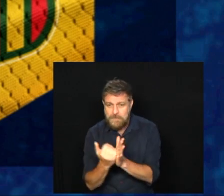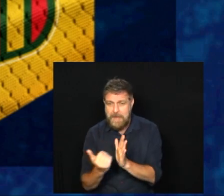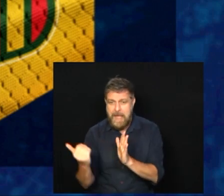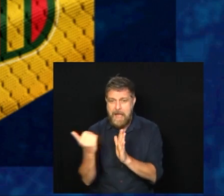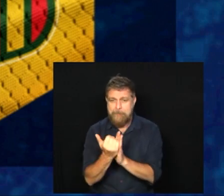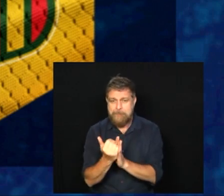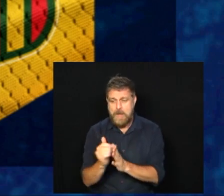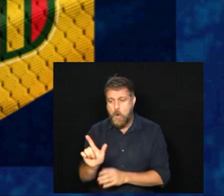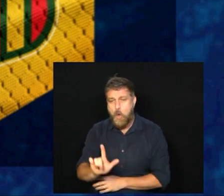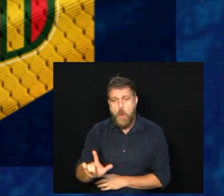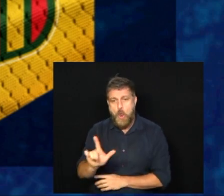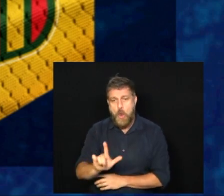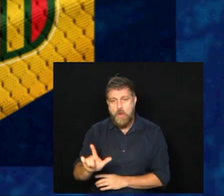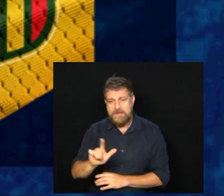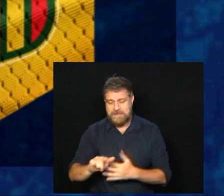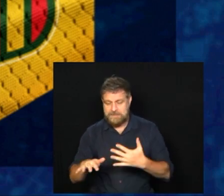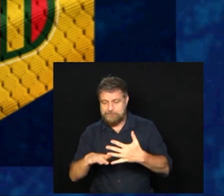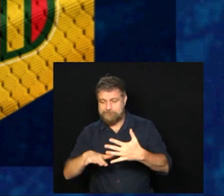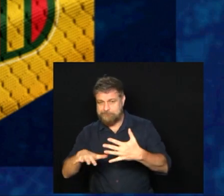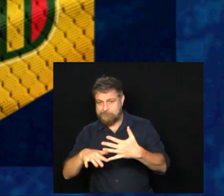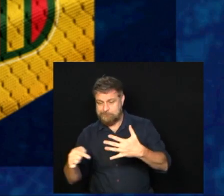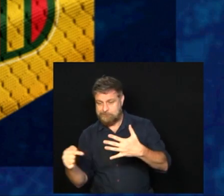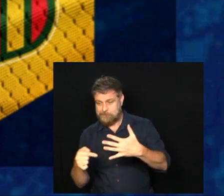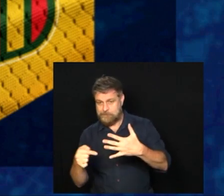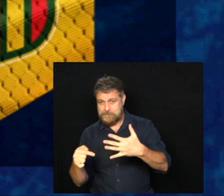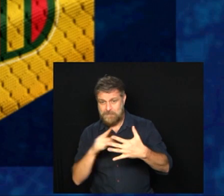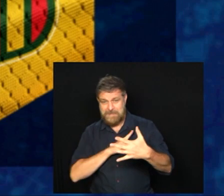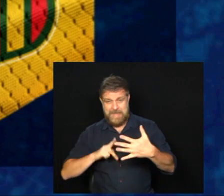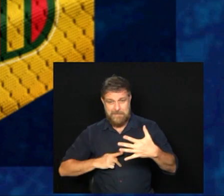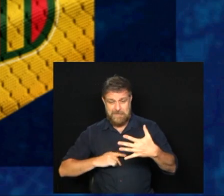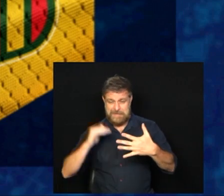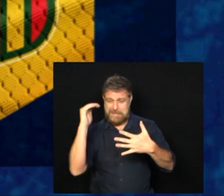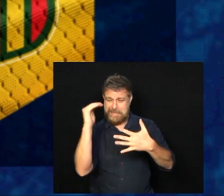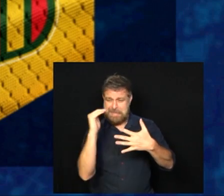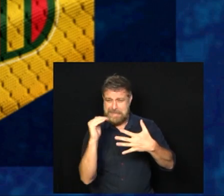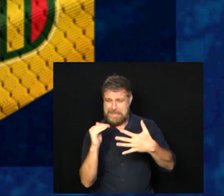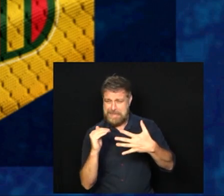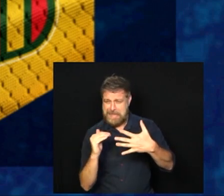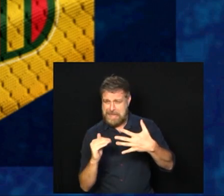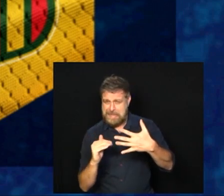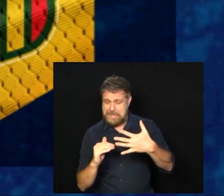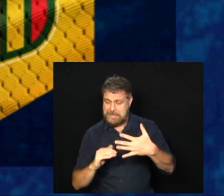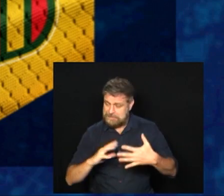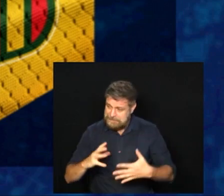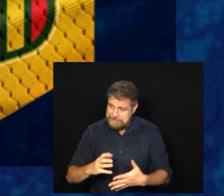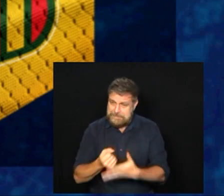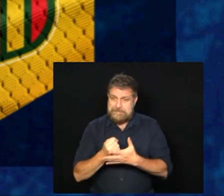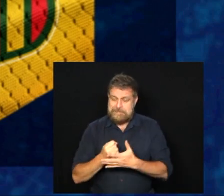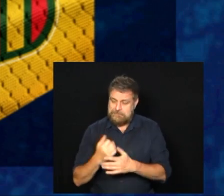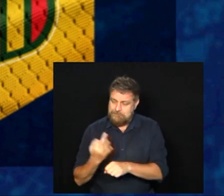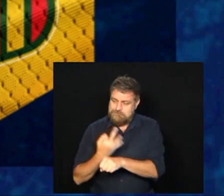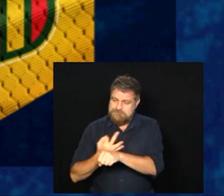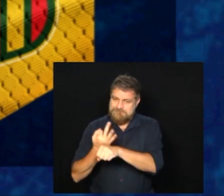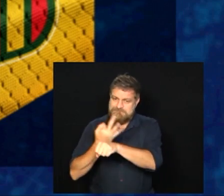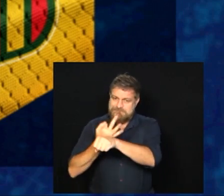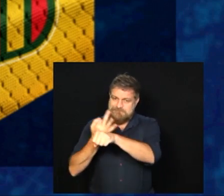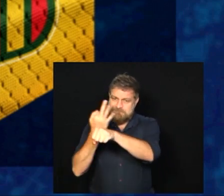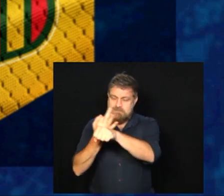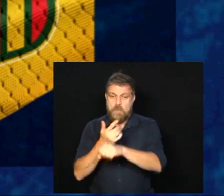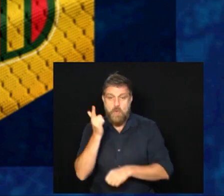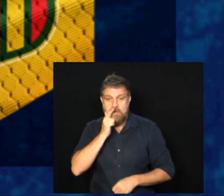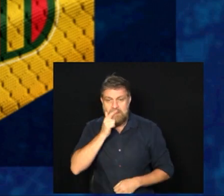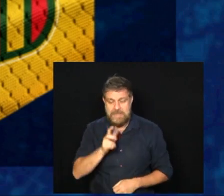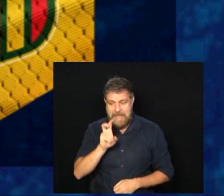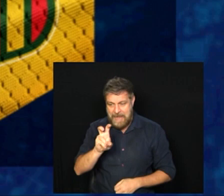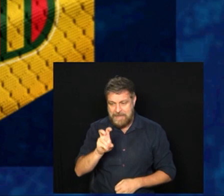Londrina, que abre a zona de rebaixamento. Então a Ponte lá embaixo na tabela tentando se recuperar na competição e tentando conquistar a